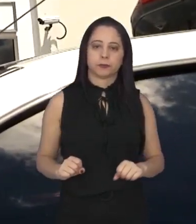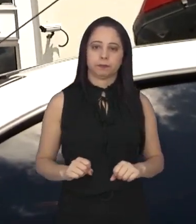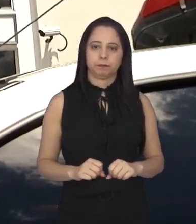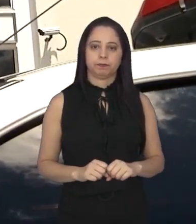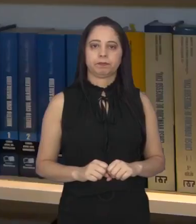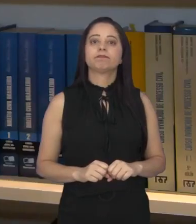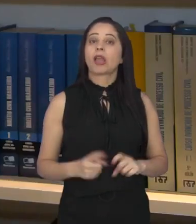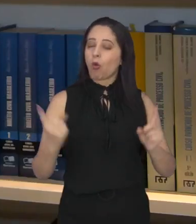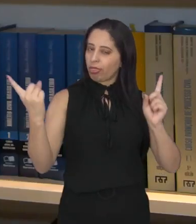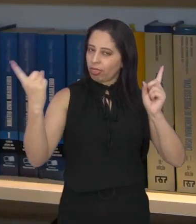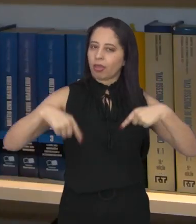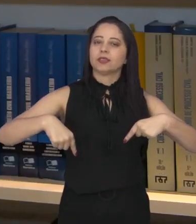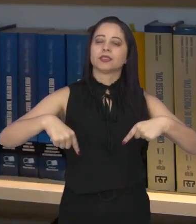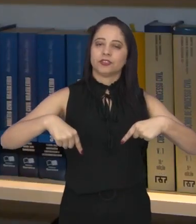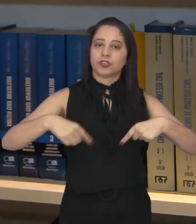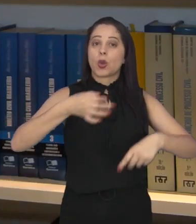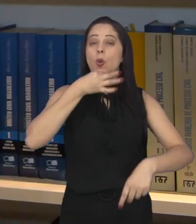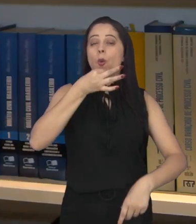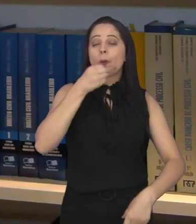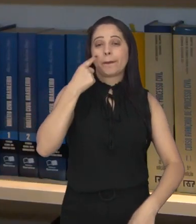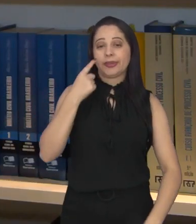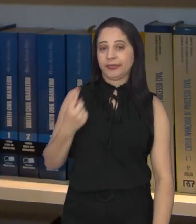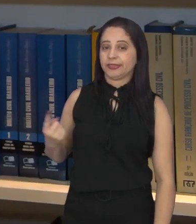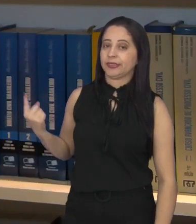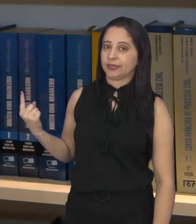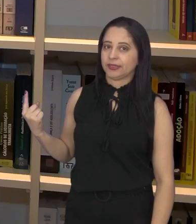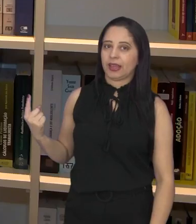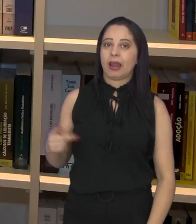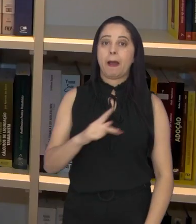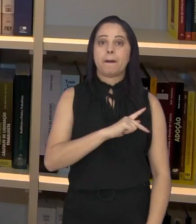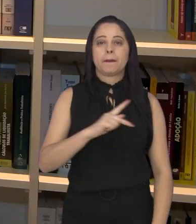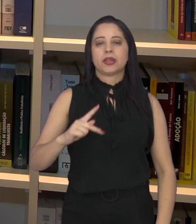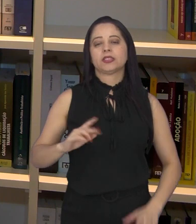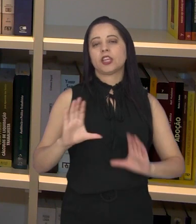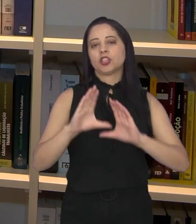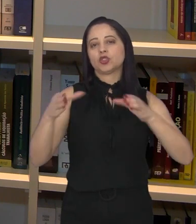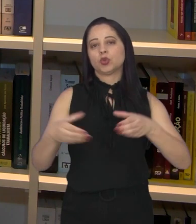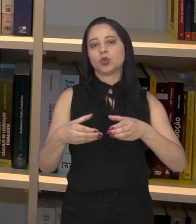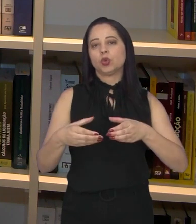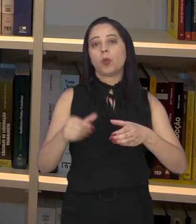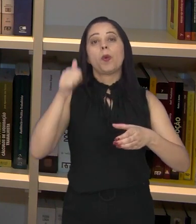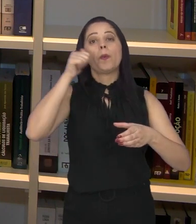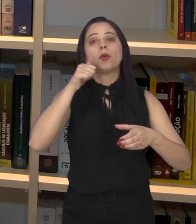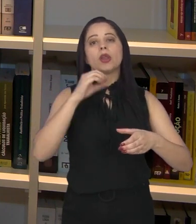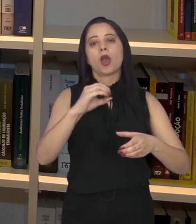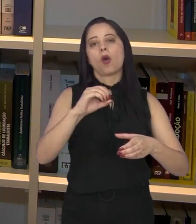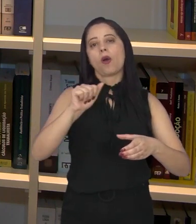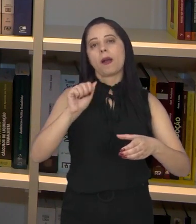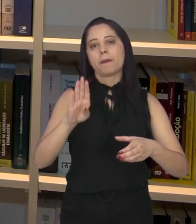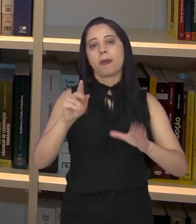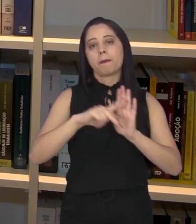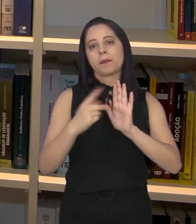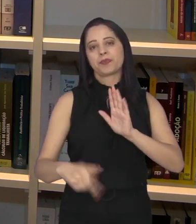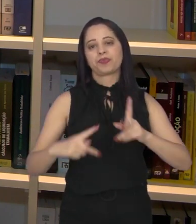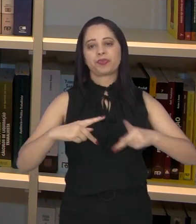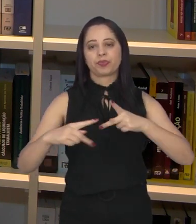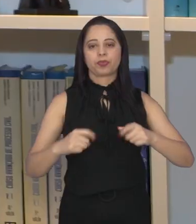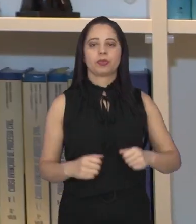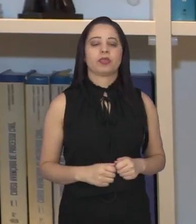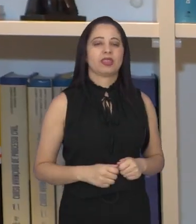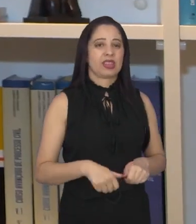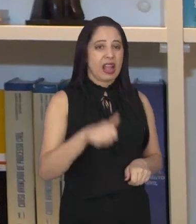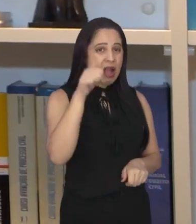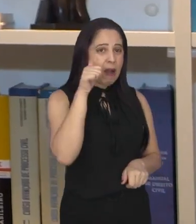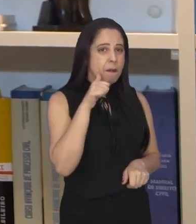recursos humanos. Um desafio, segundo Michele Rodrigues, presidente da Comissão da Mulher da OAB de São José dos Campos.